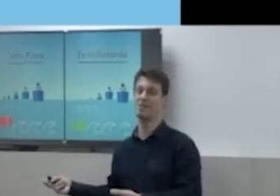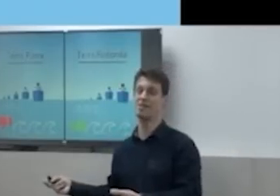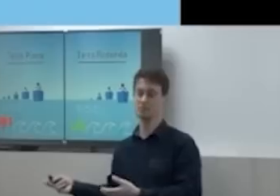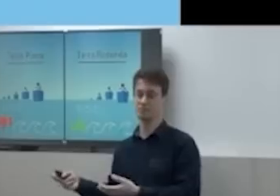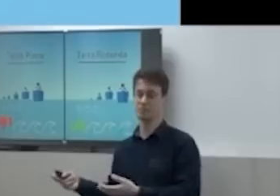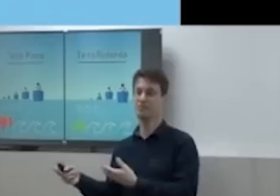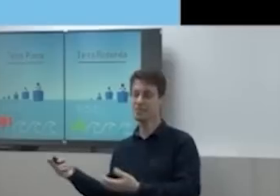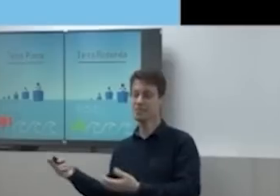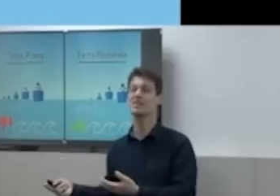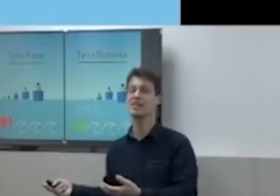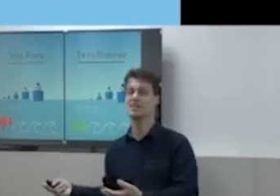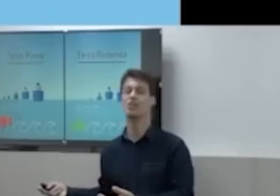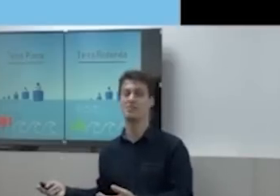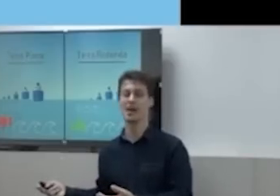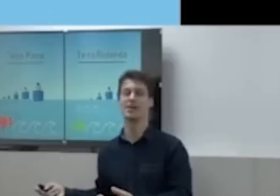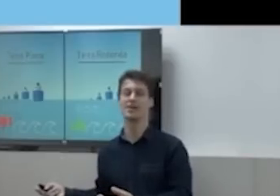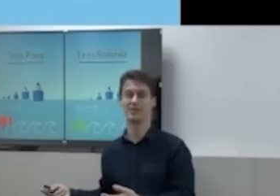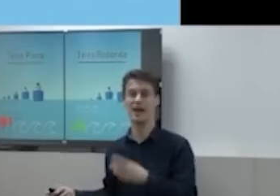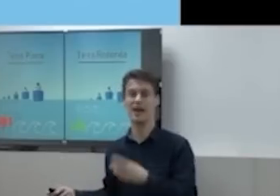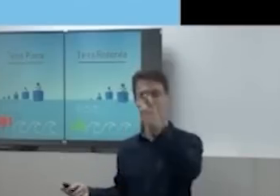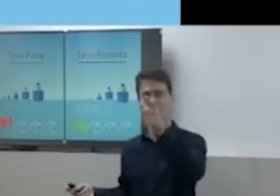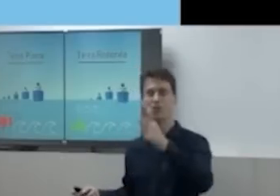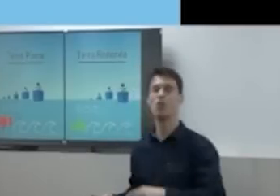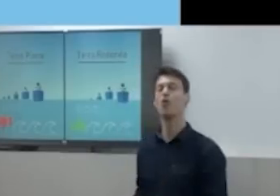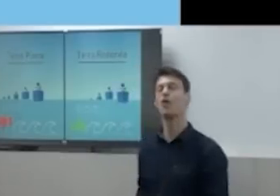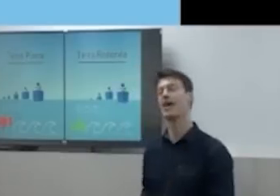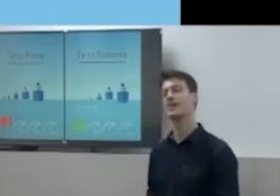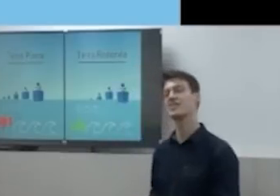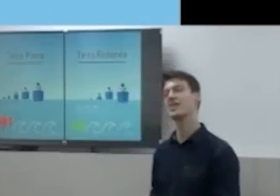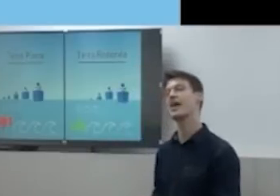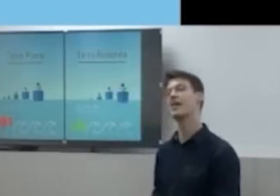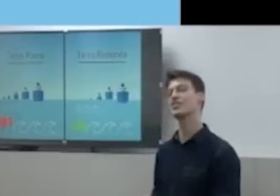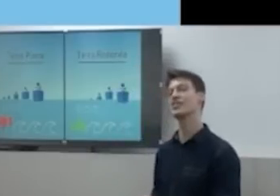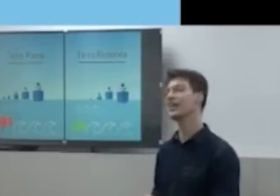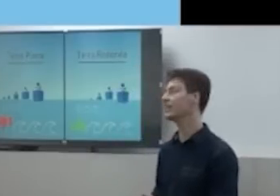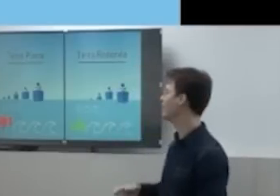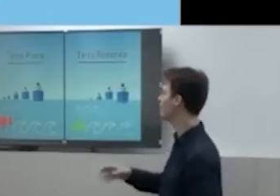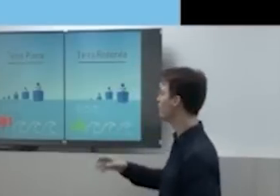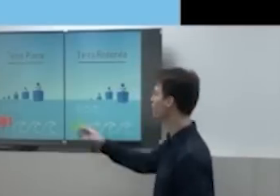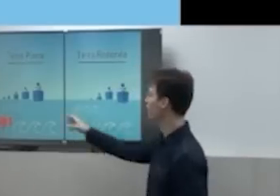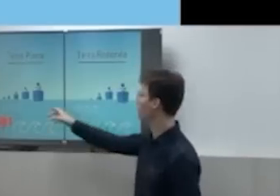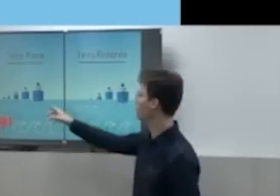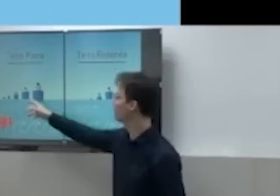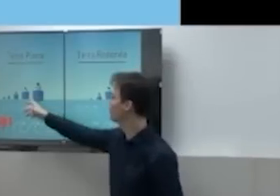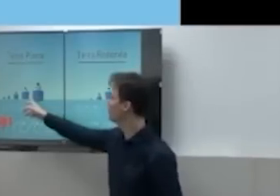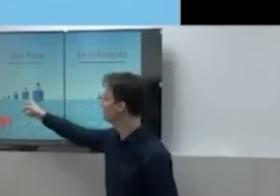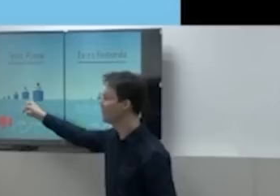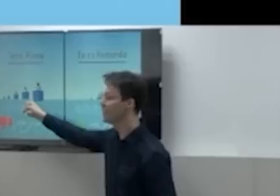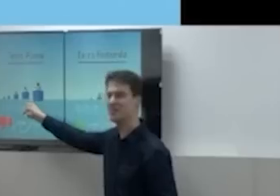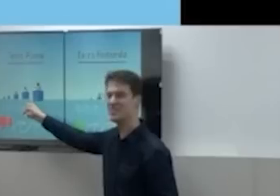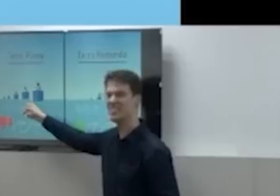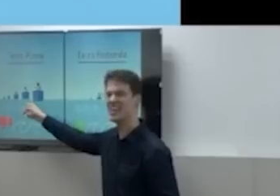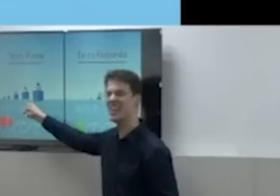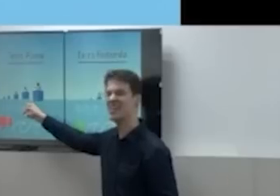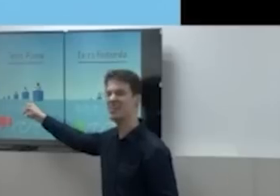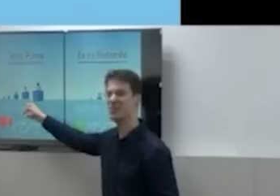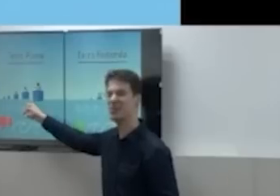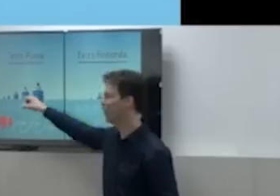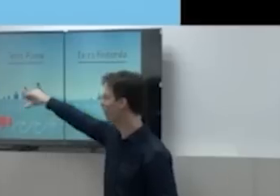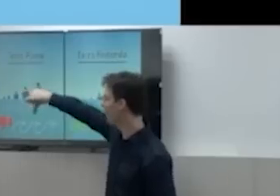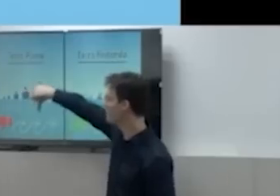o planeta Terra ele tem esse formato arredondado, o correto é essa imagem aqui. Vamos acompanhar comigo? No